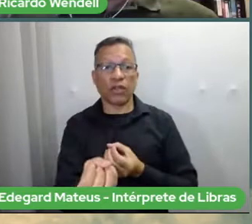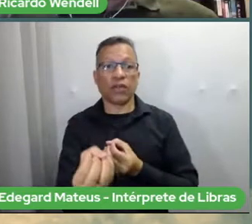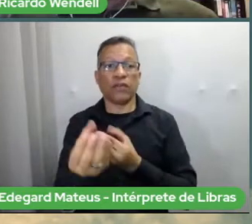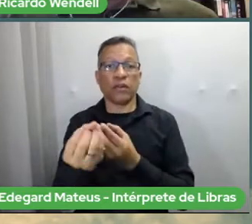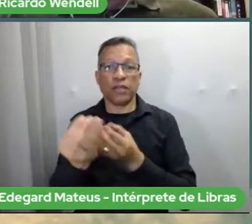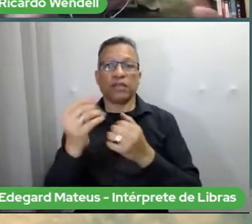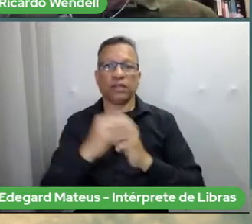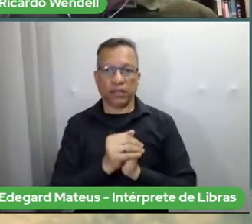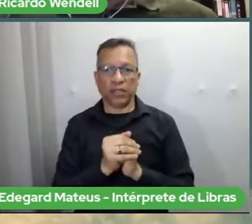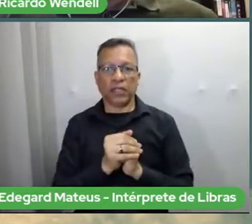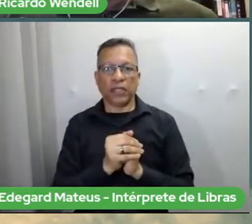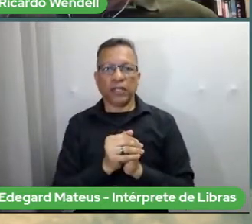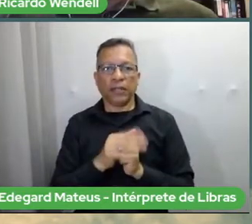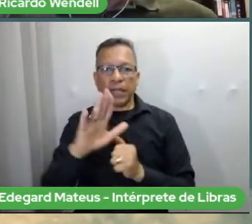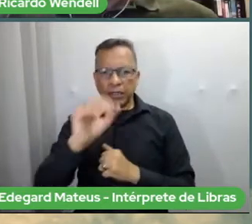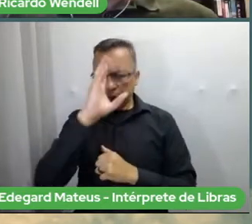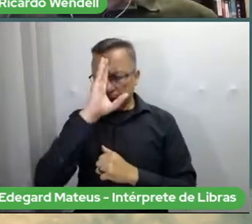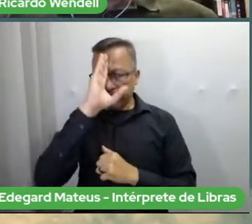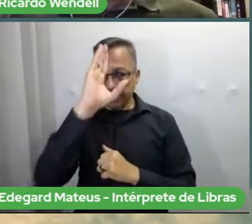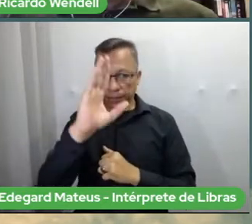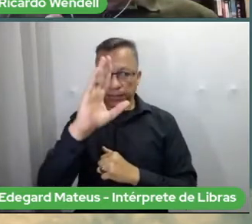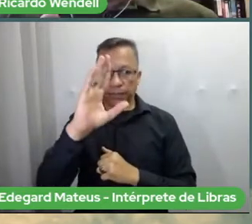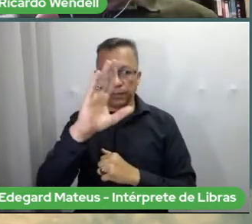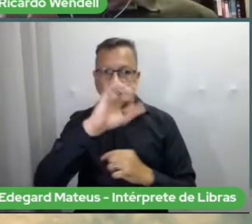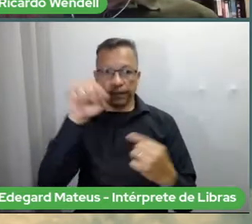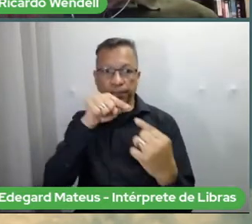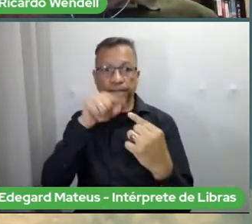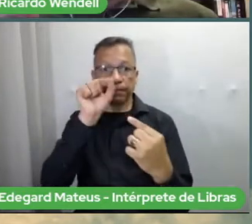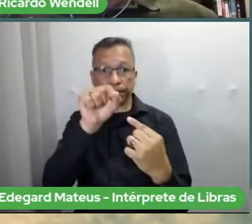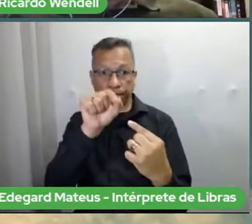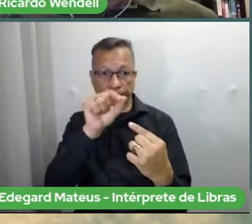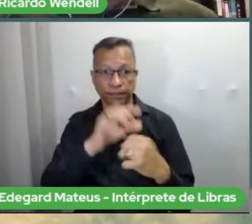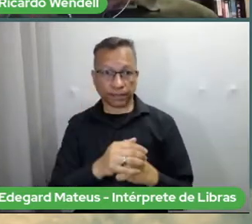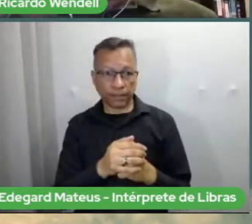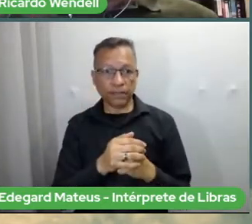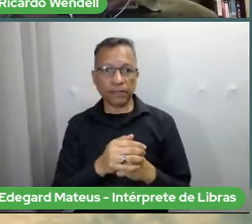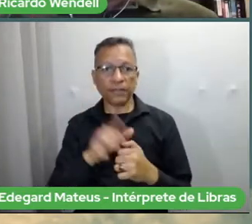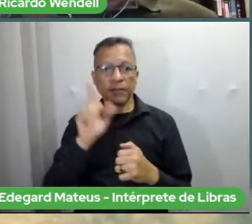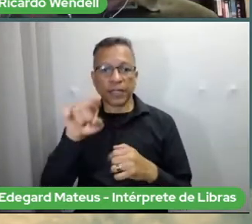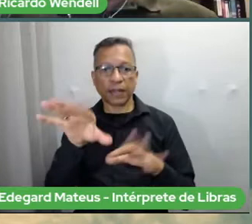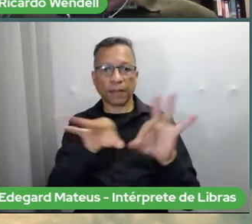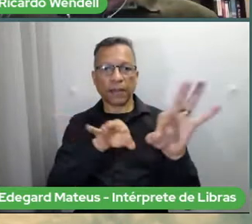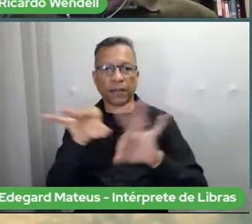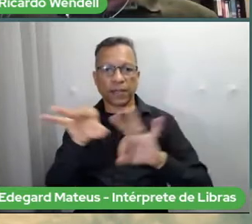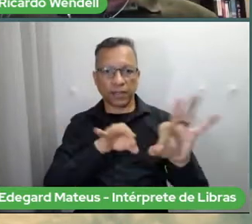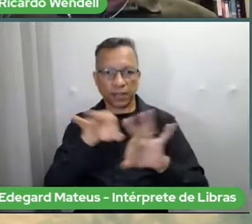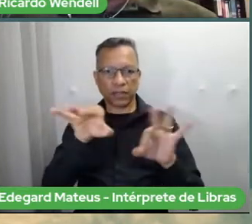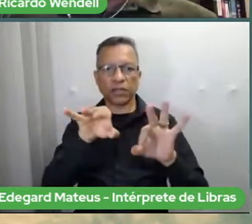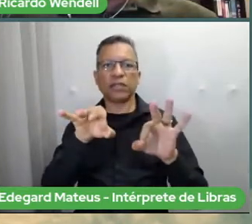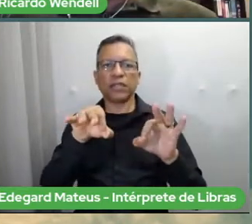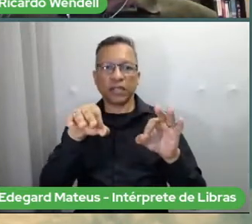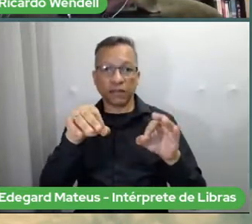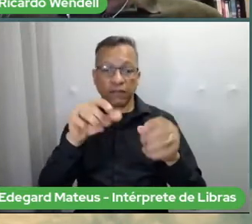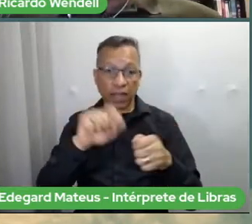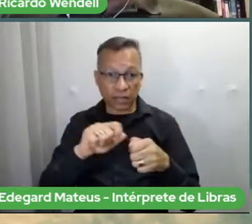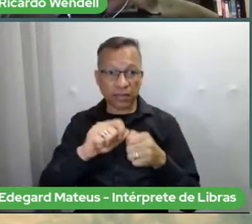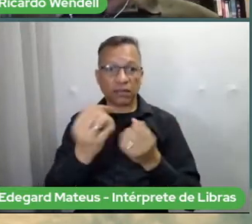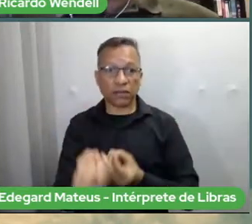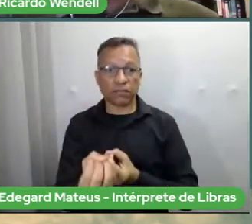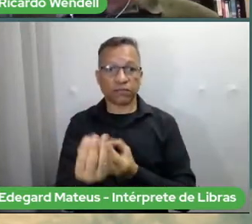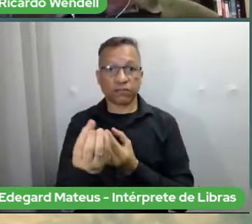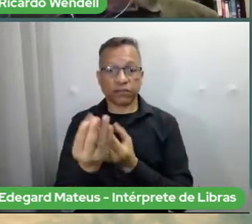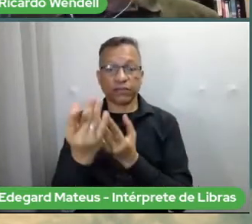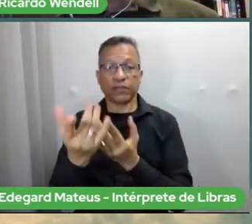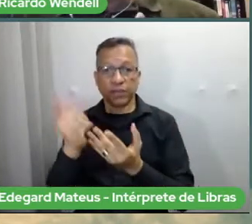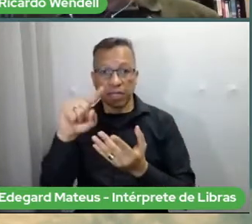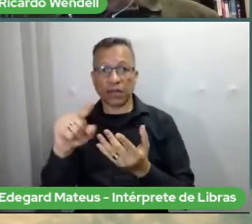dados. O principal ponto aqui é que quem está produzindo o dado, quem está gerando o dado e disponibilizando ele para ser